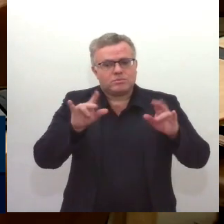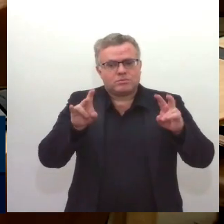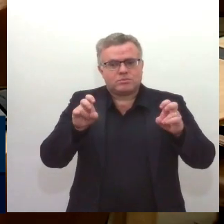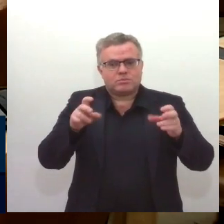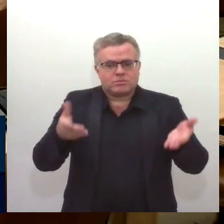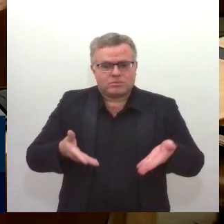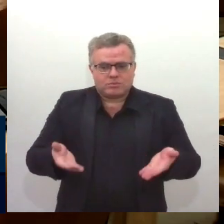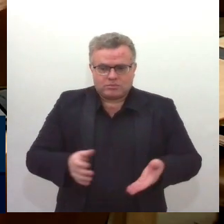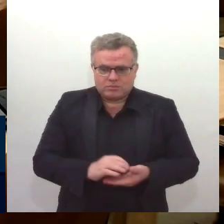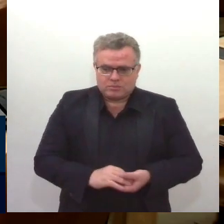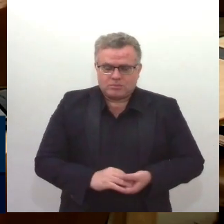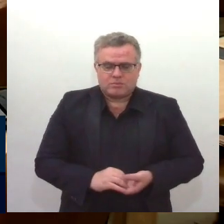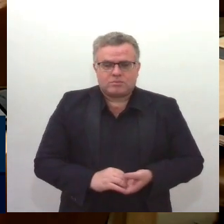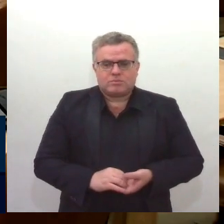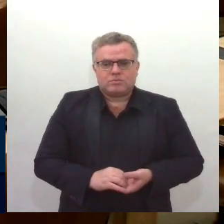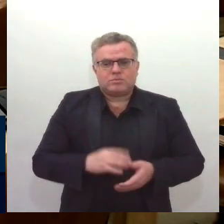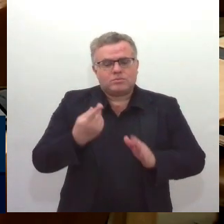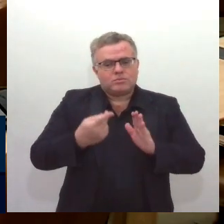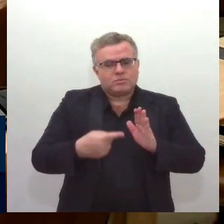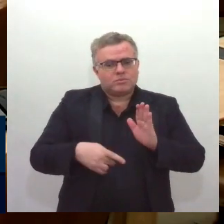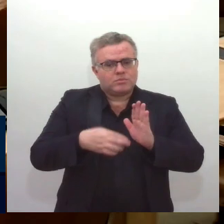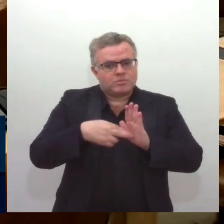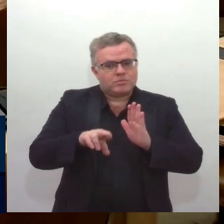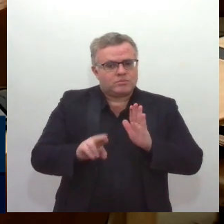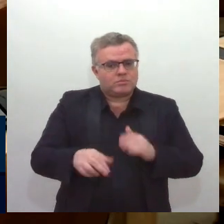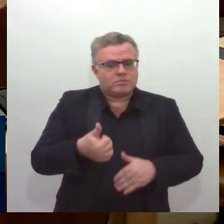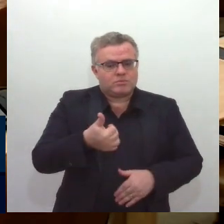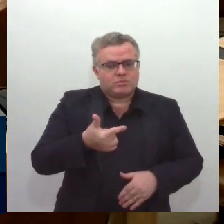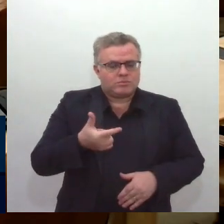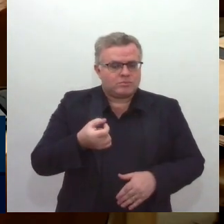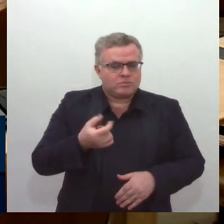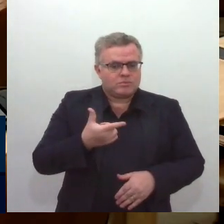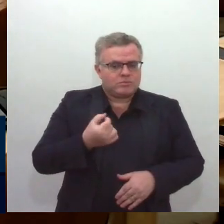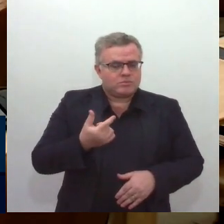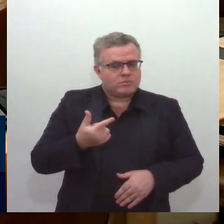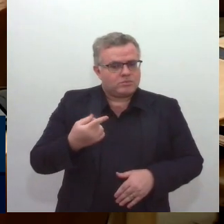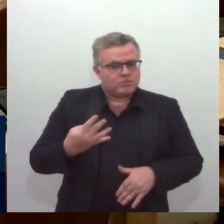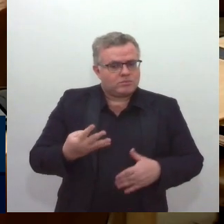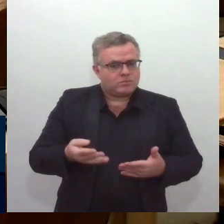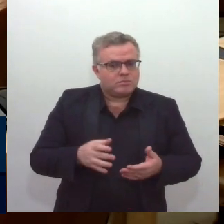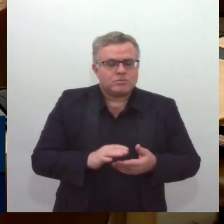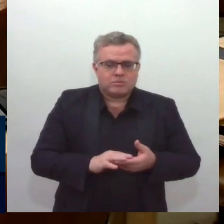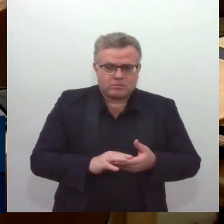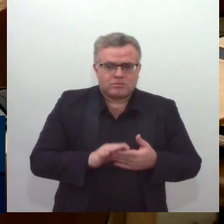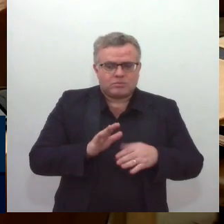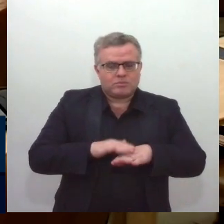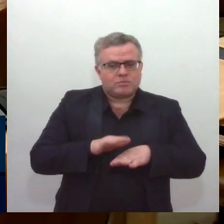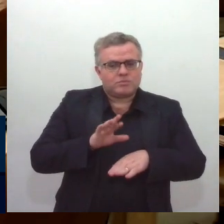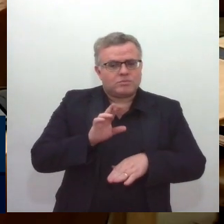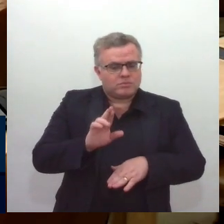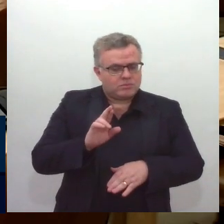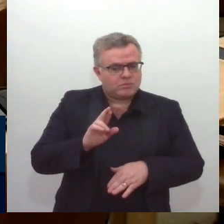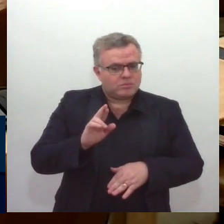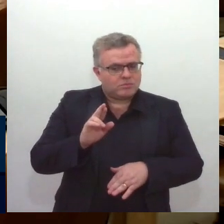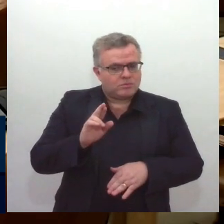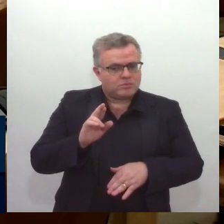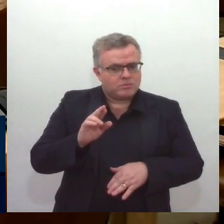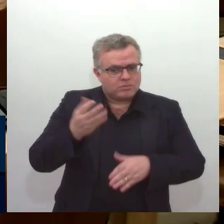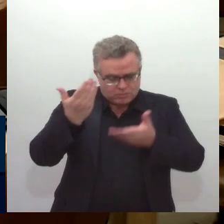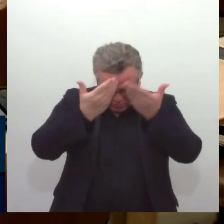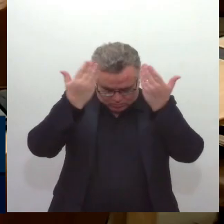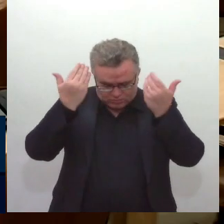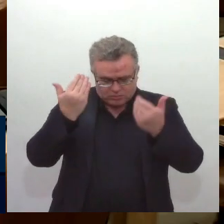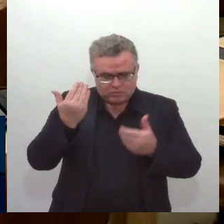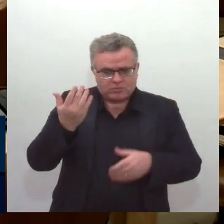Projeto de resolução número 120/2024, de autoria do deputado doutor Samuel Carvalho. Ofícios